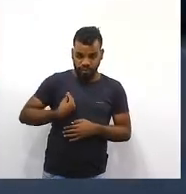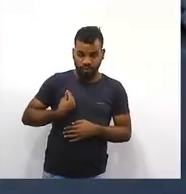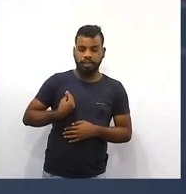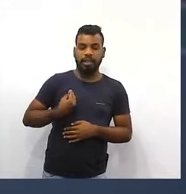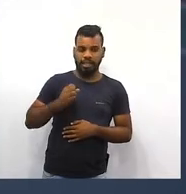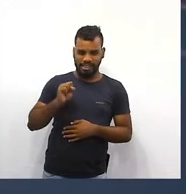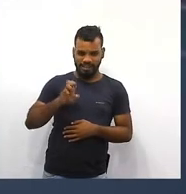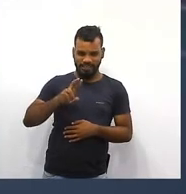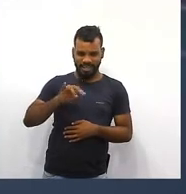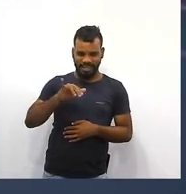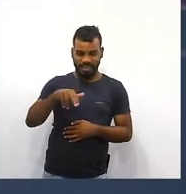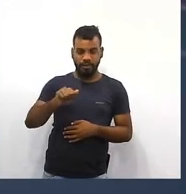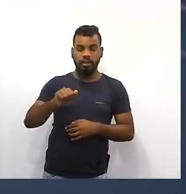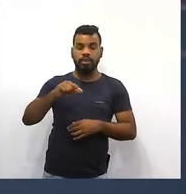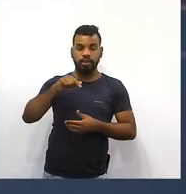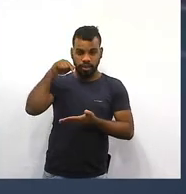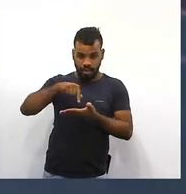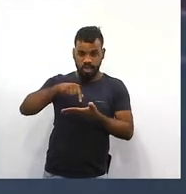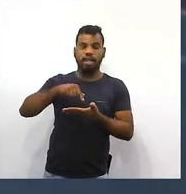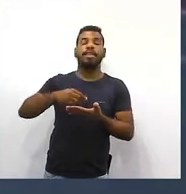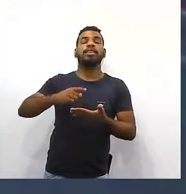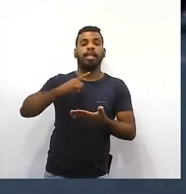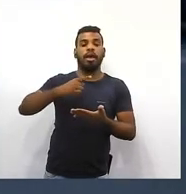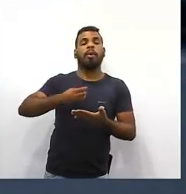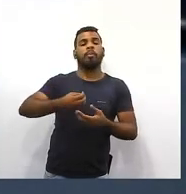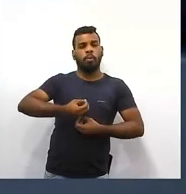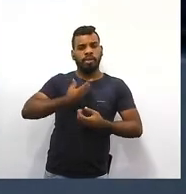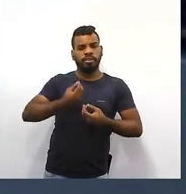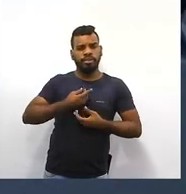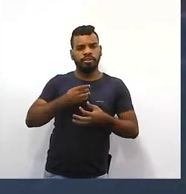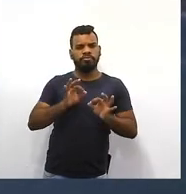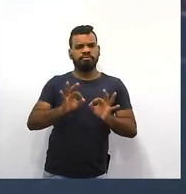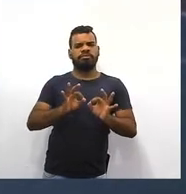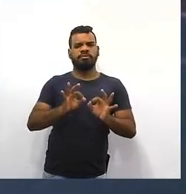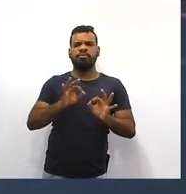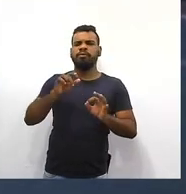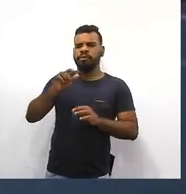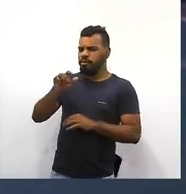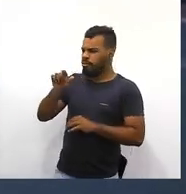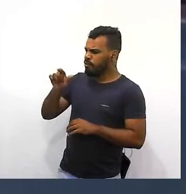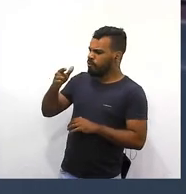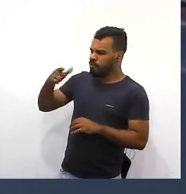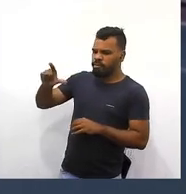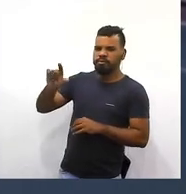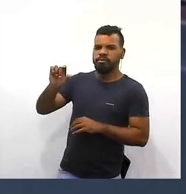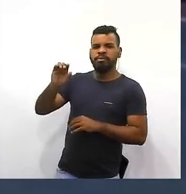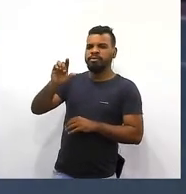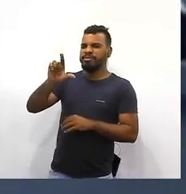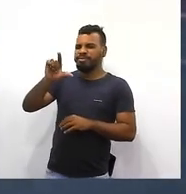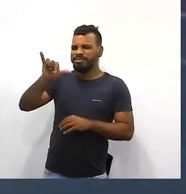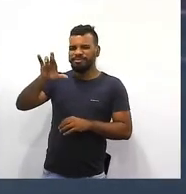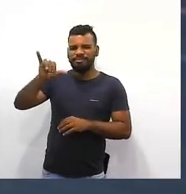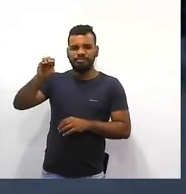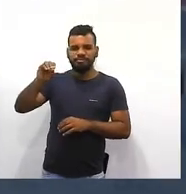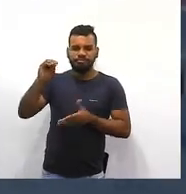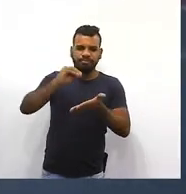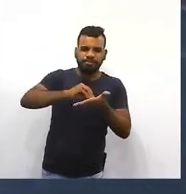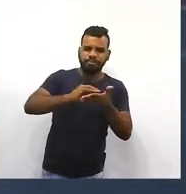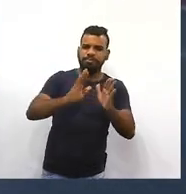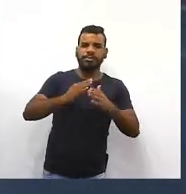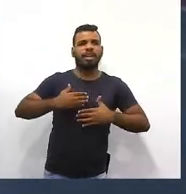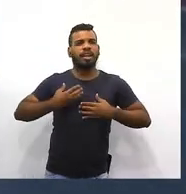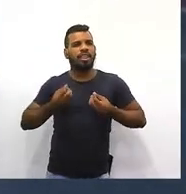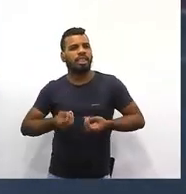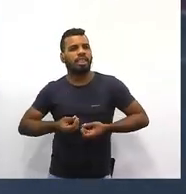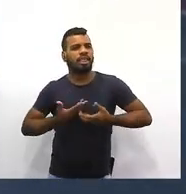que nós temos ali uma poesia mais concisa, e João Cabral meio que não gostava dessa ideia do lírico na poesia, mas eu vou dizer, poxa, desculpa, viu,